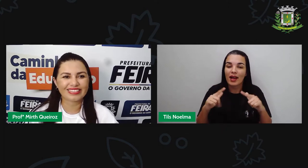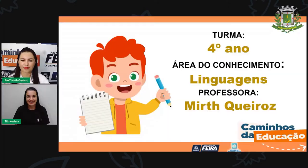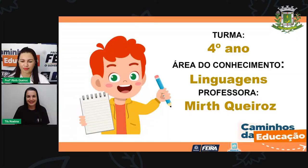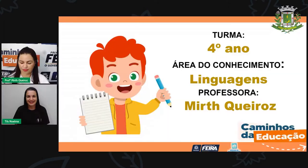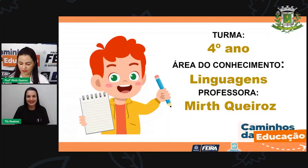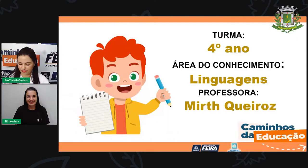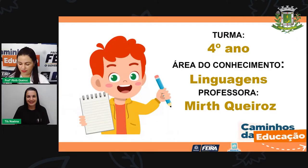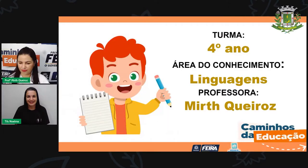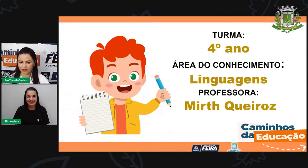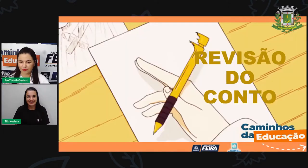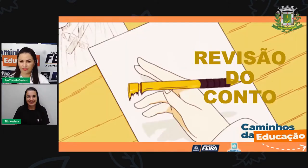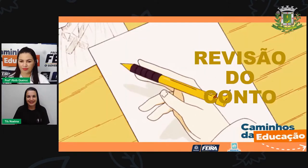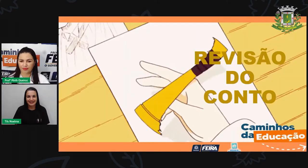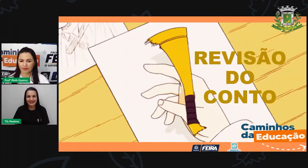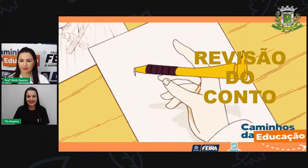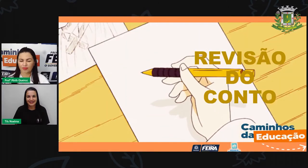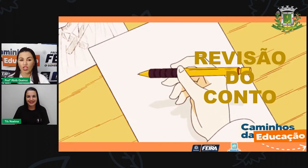aula?